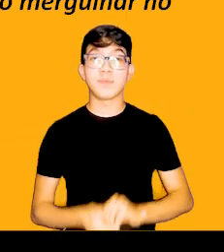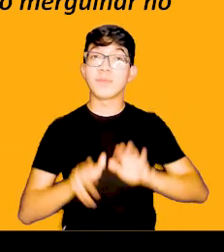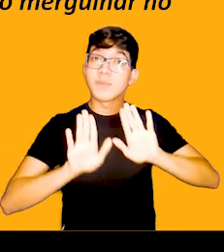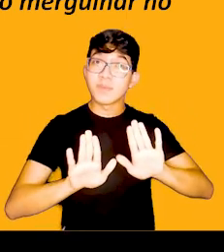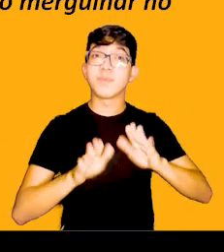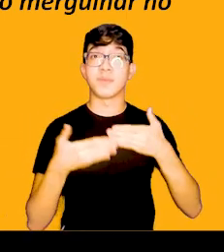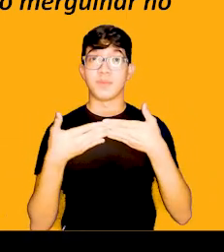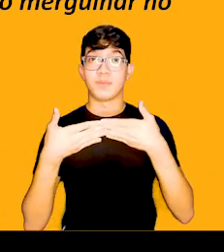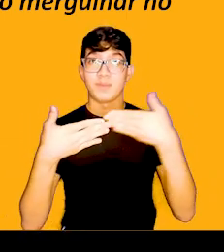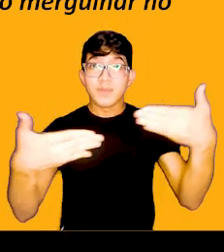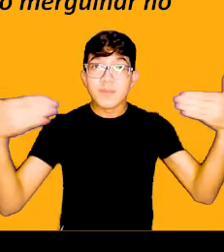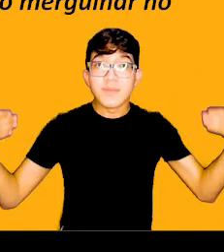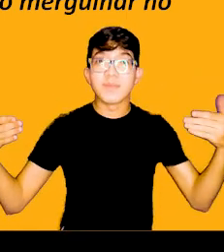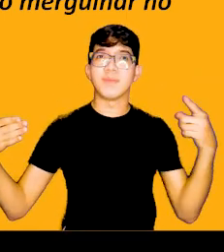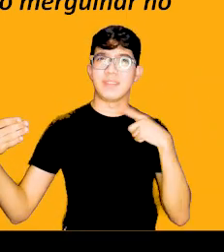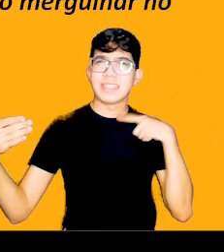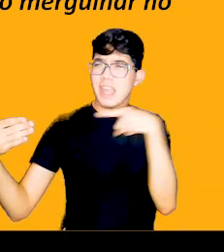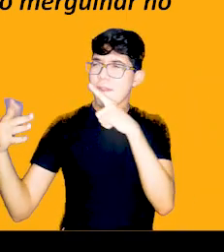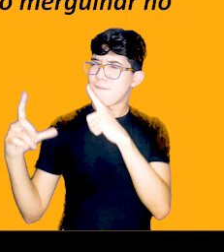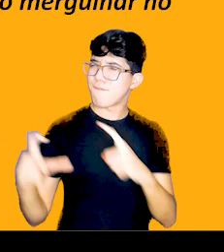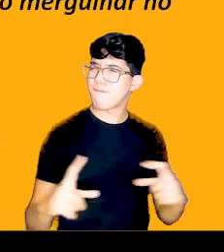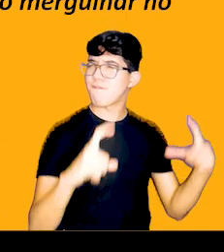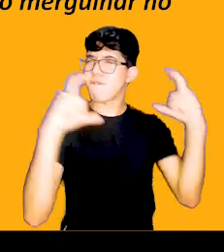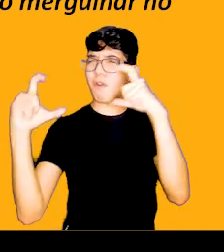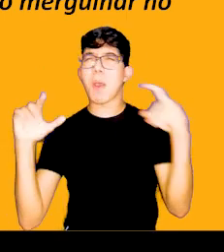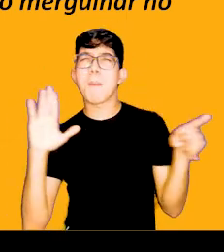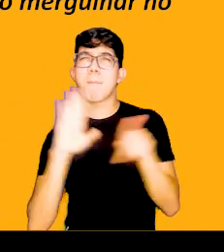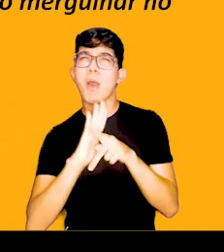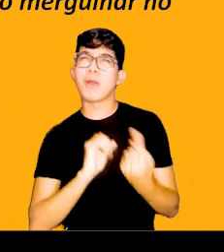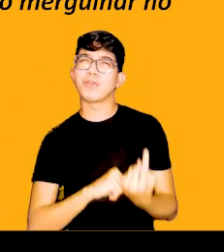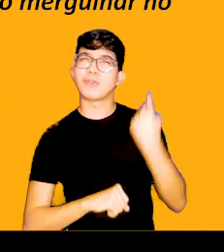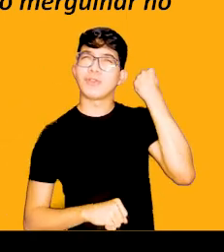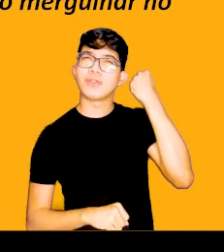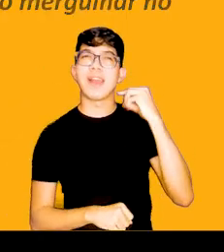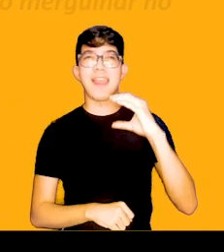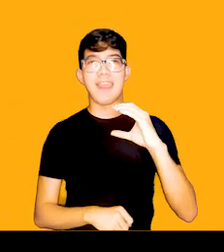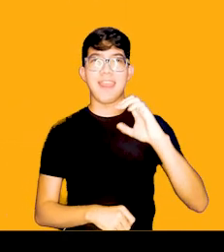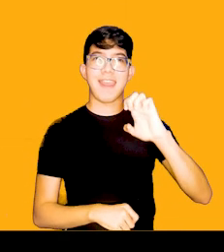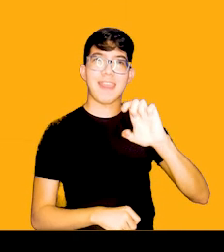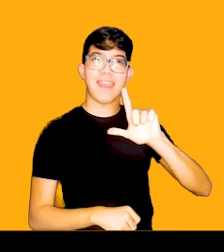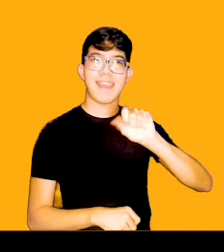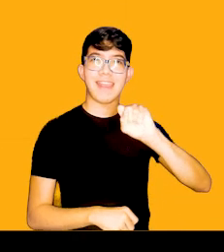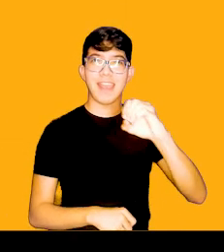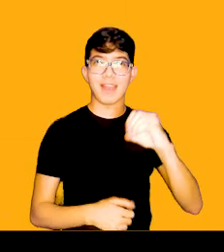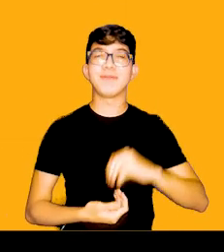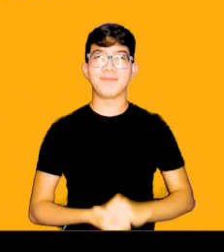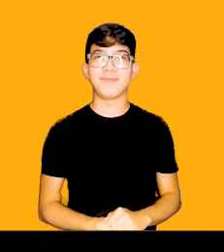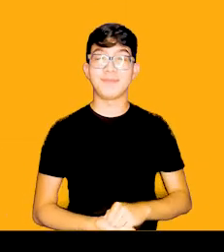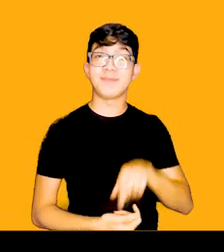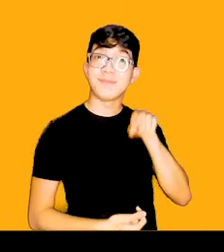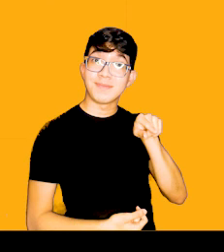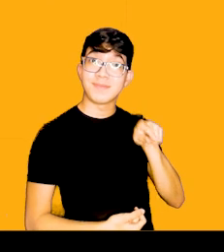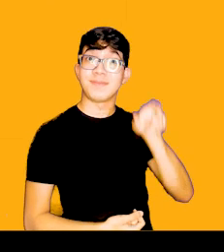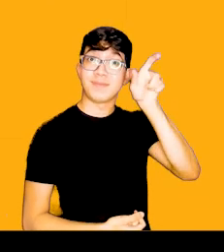exposição, podemos molhar o corpo inteiro ao mergulhar no tempo que Celso guardou para nós. Ao se considerar um